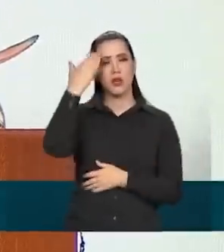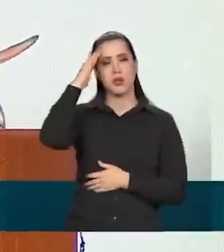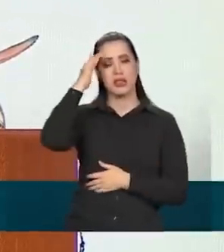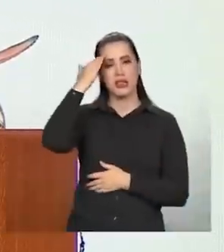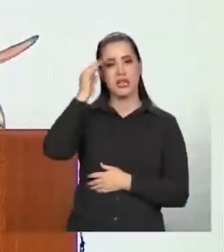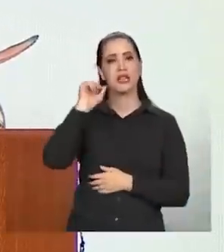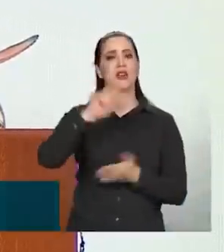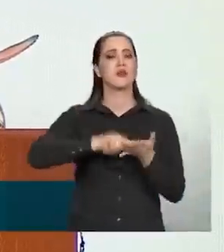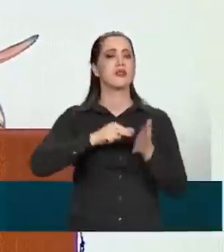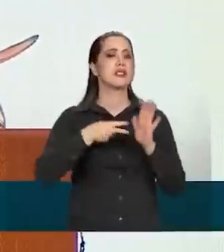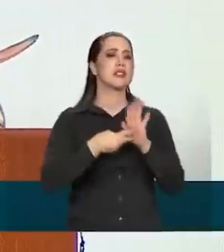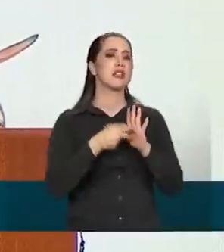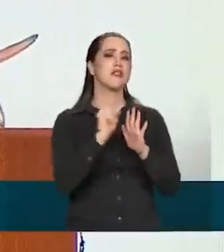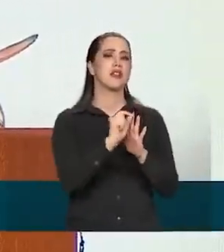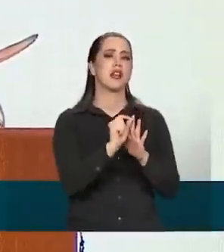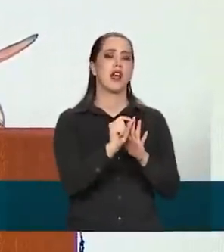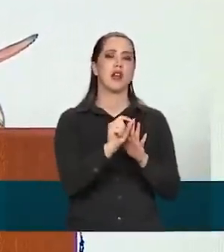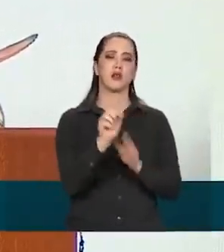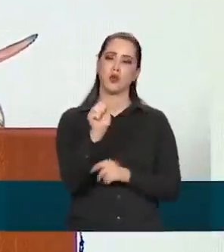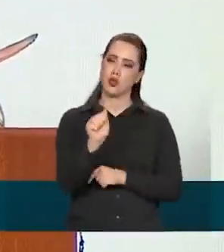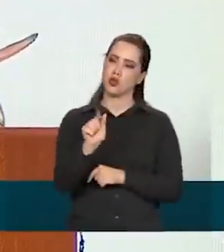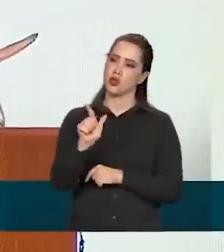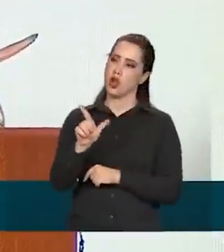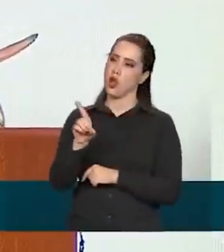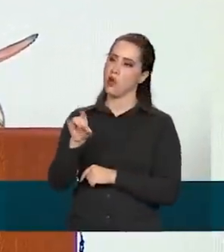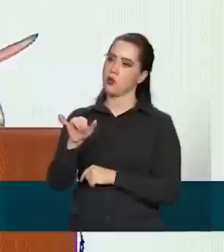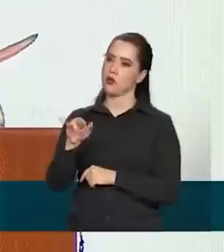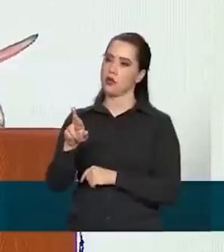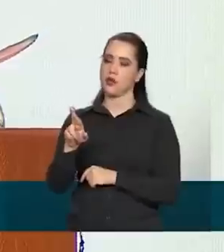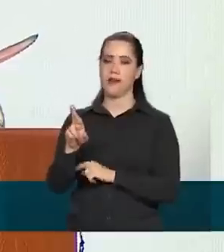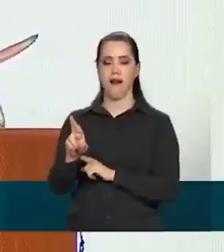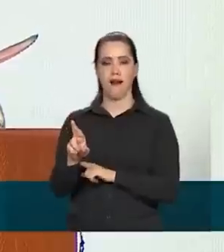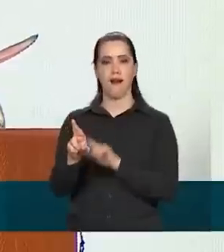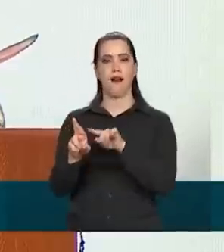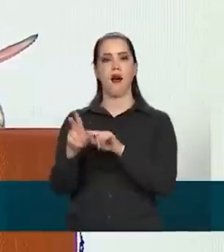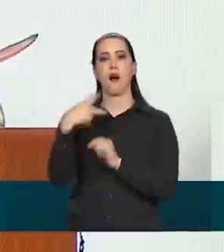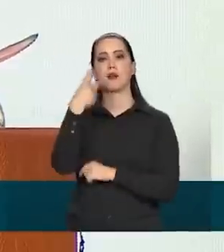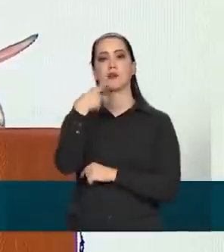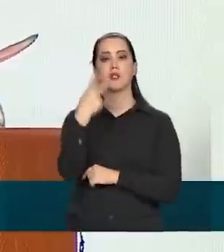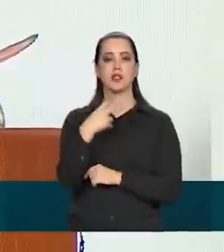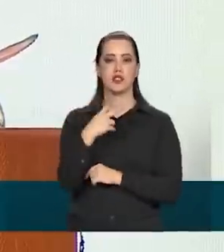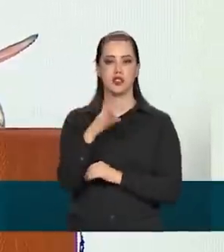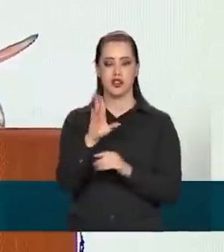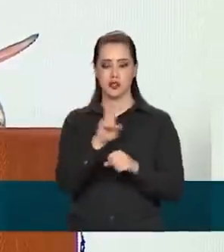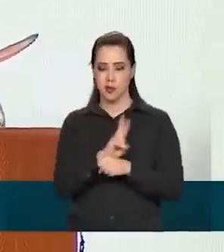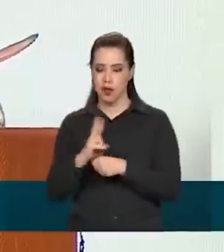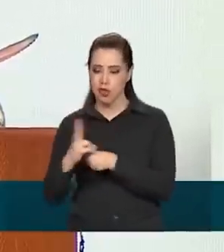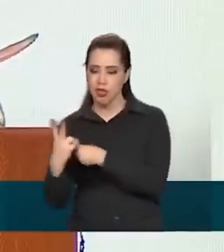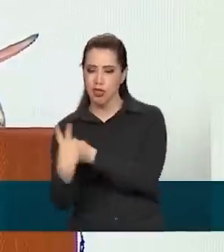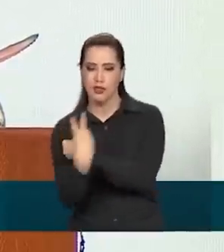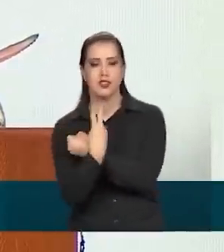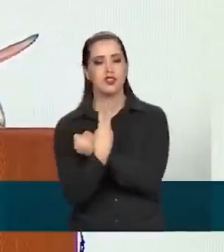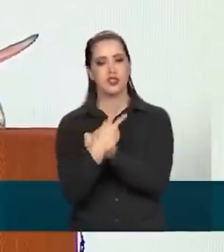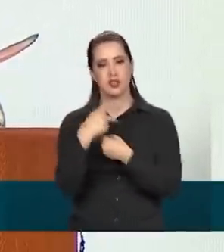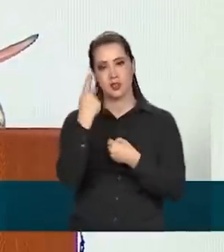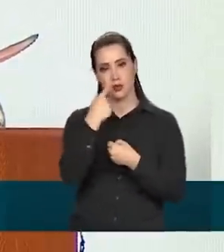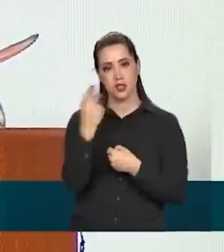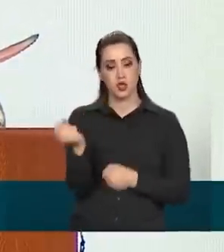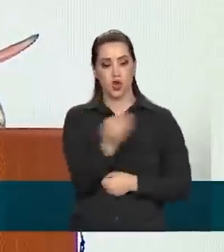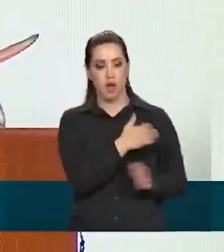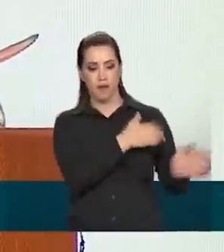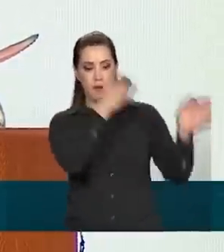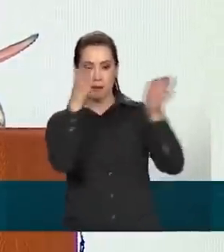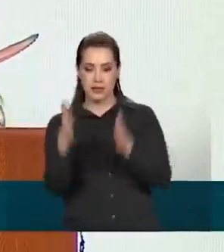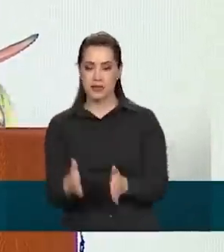de aldear a política. As políticas indígenas desses novos tempos, como já disse nosso presidente